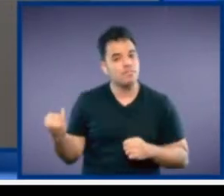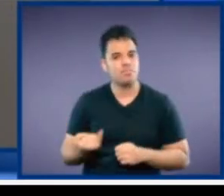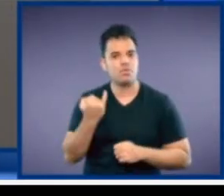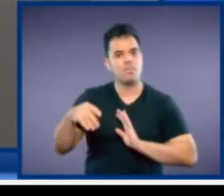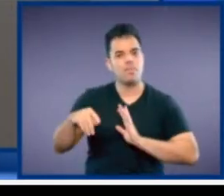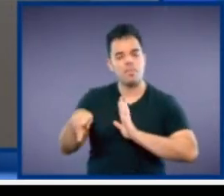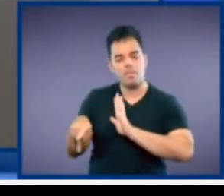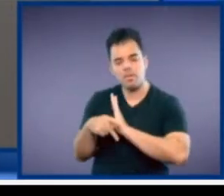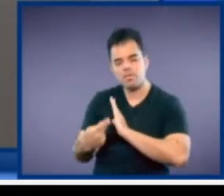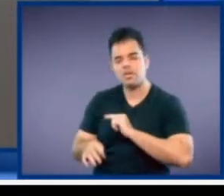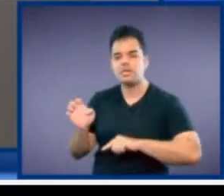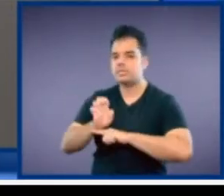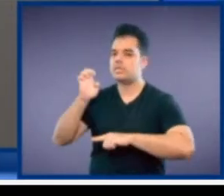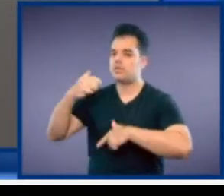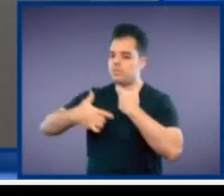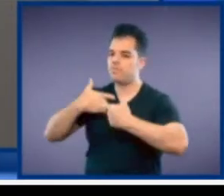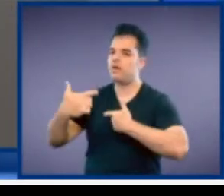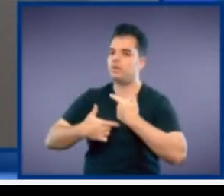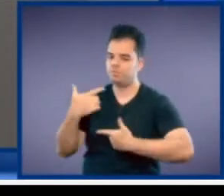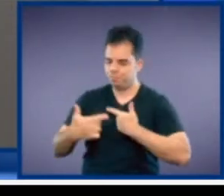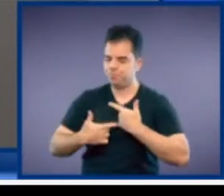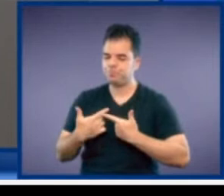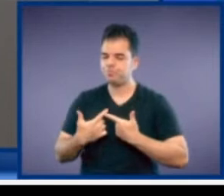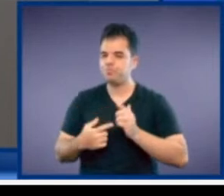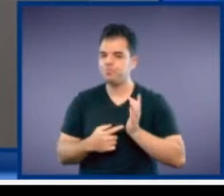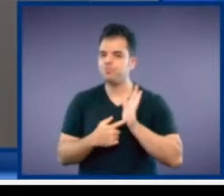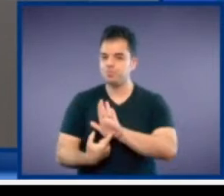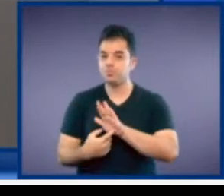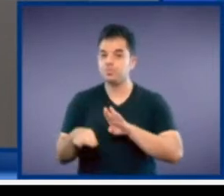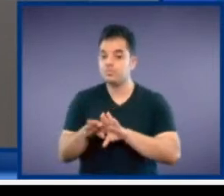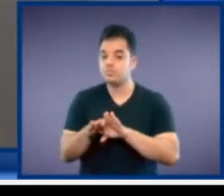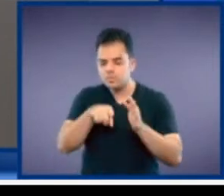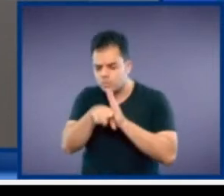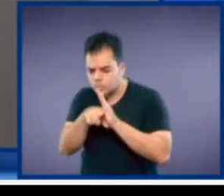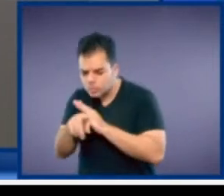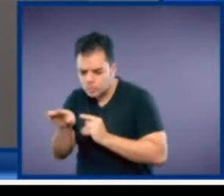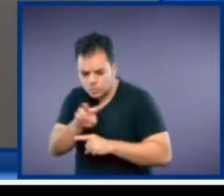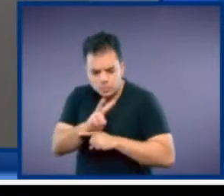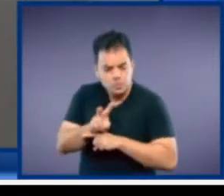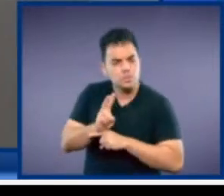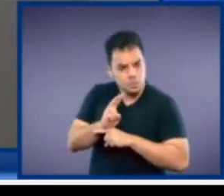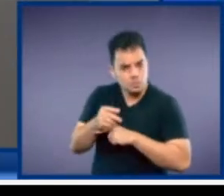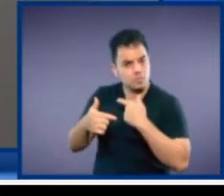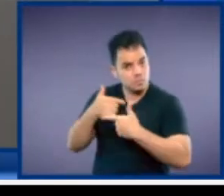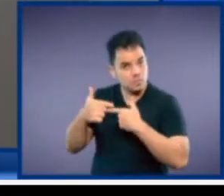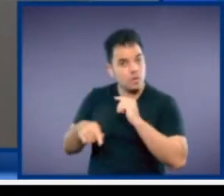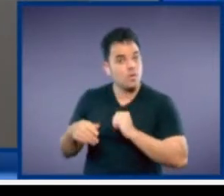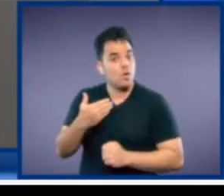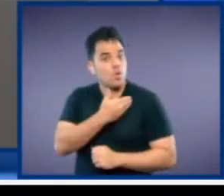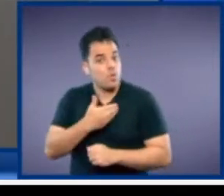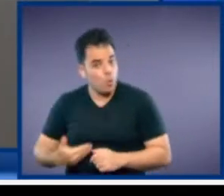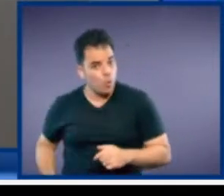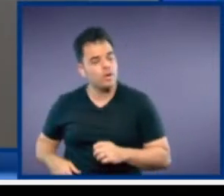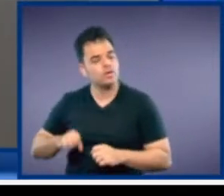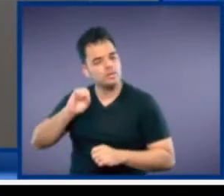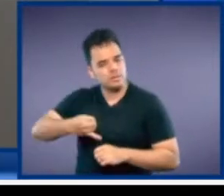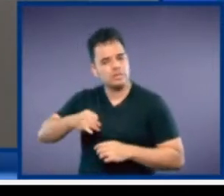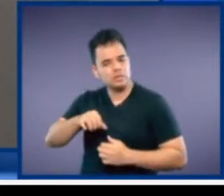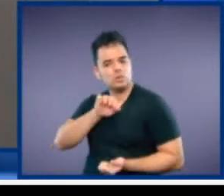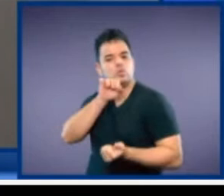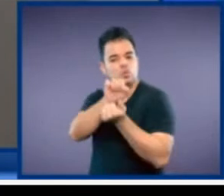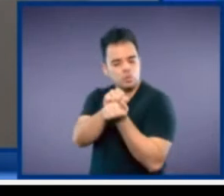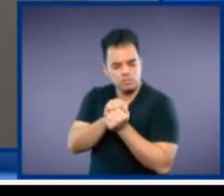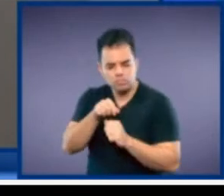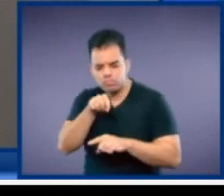Estado na fiscalização desse serviço. O governo do Estado de Minas Gerais estará lá para